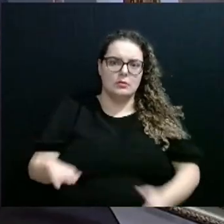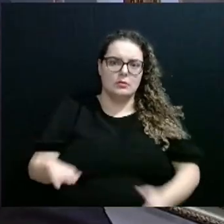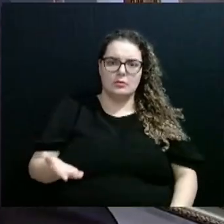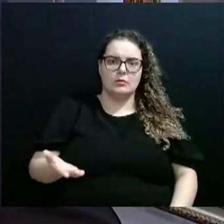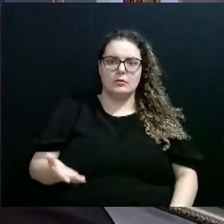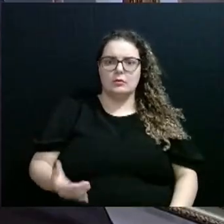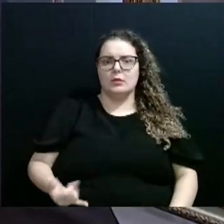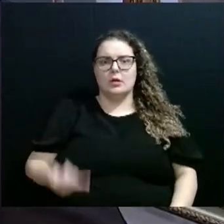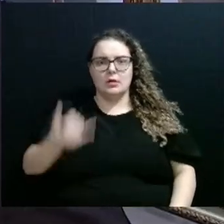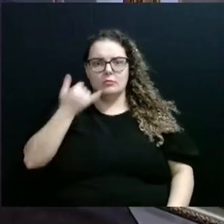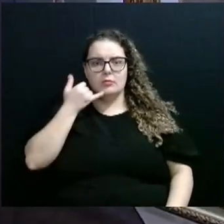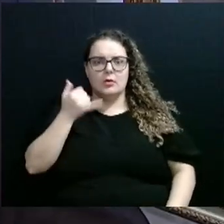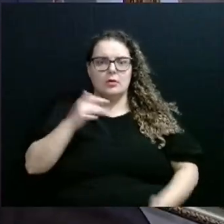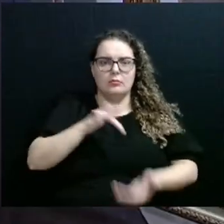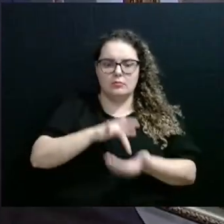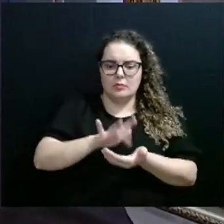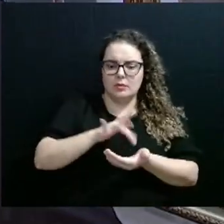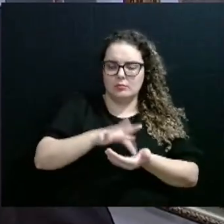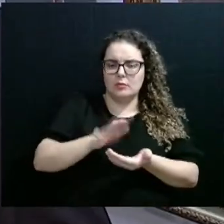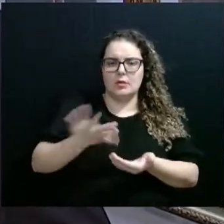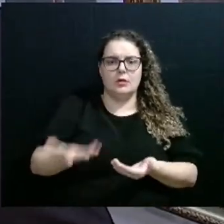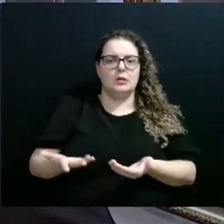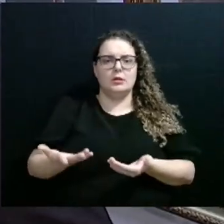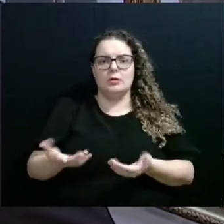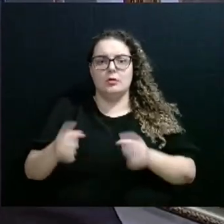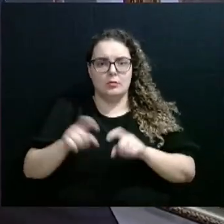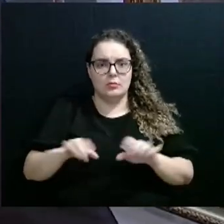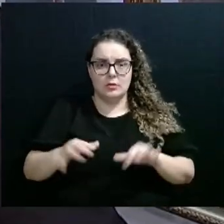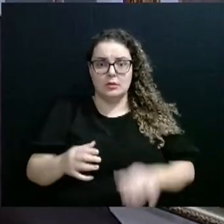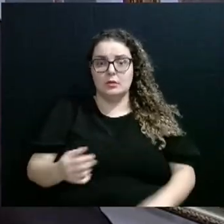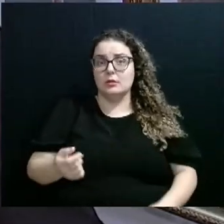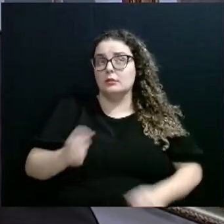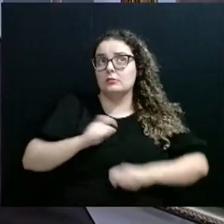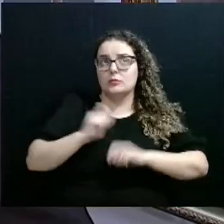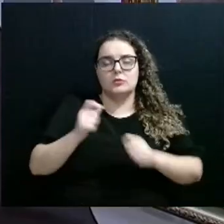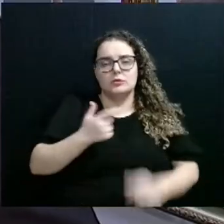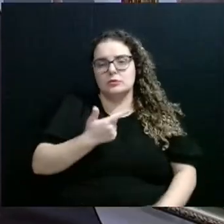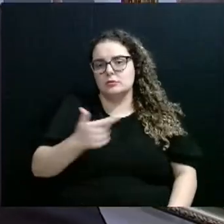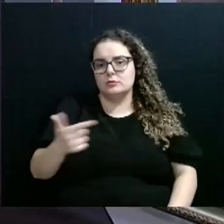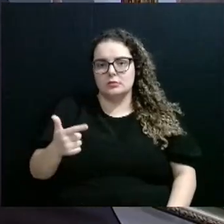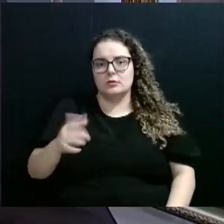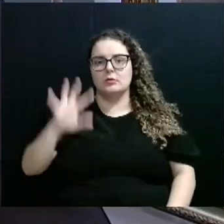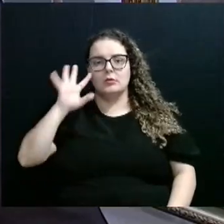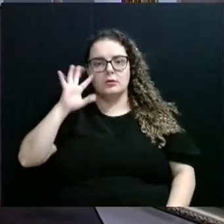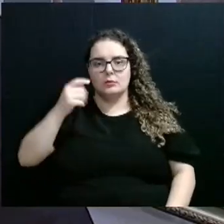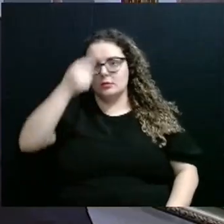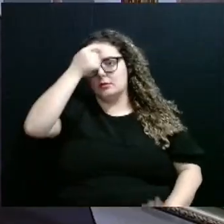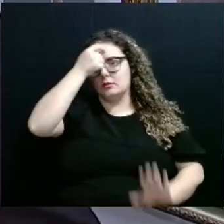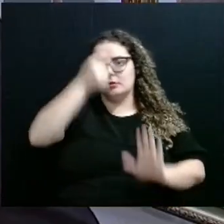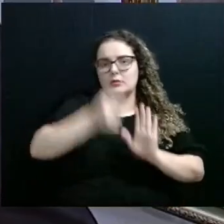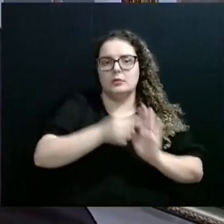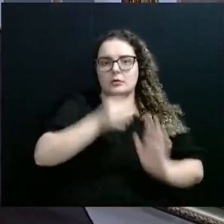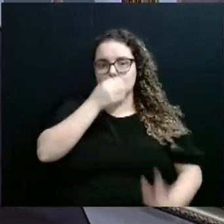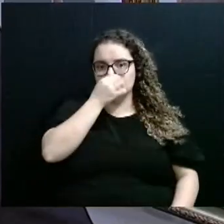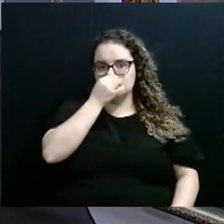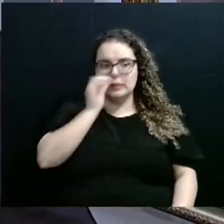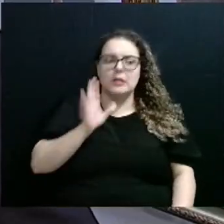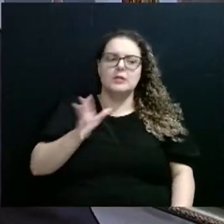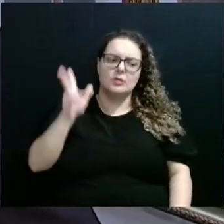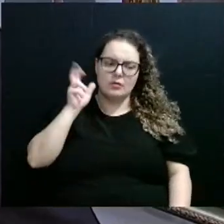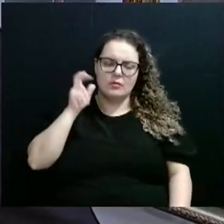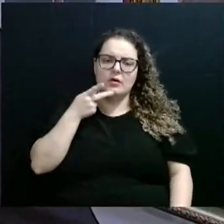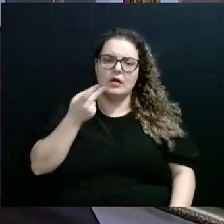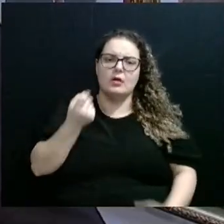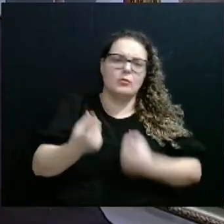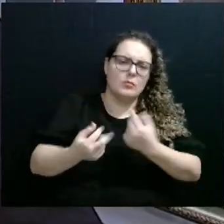tablets, é impossível que essa pessoa não conheça a respeito de inteligência artificial. No mínimo, ela já escutou falar. E isso tem que se integrar diretamente à